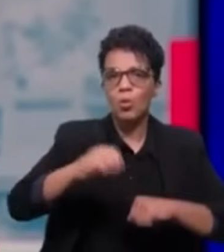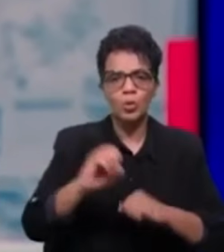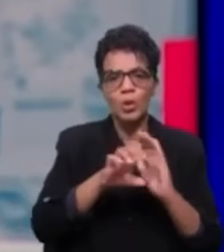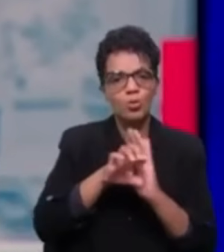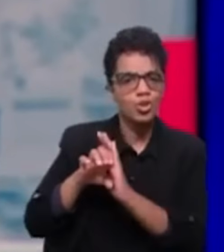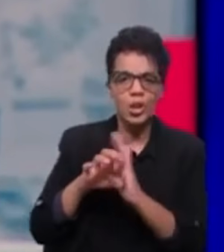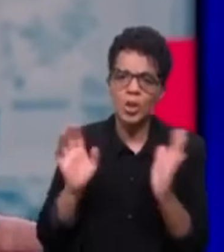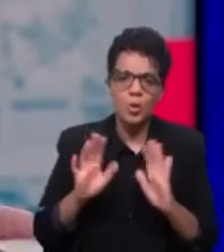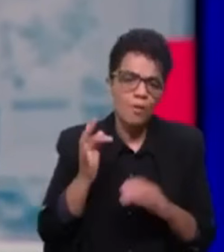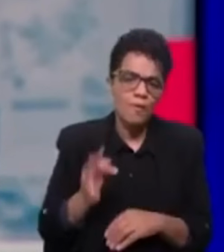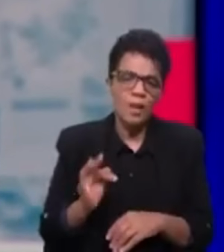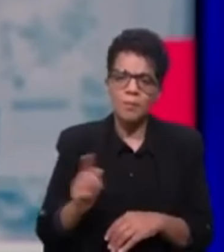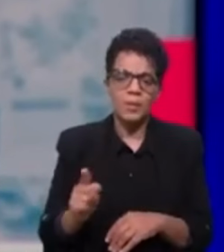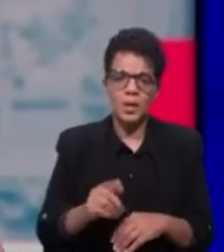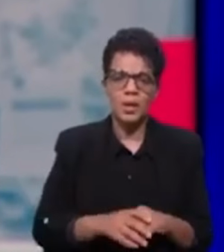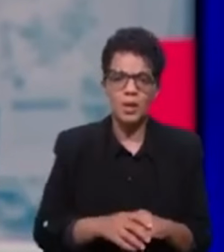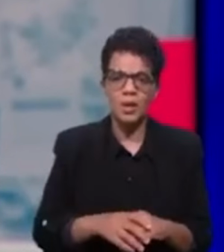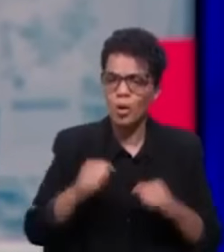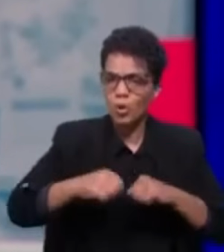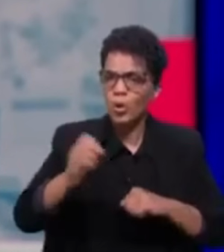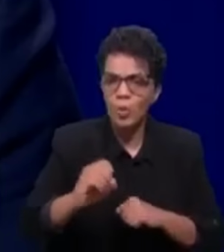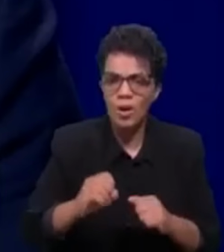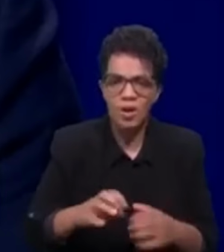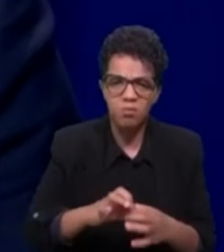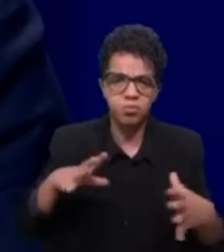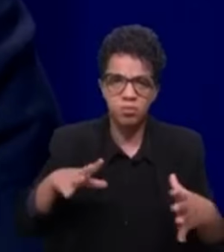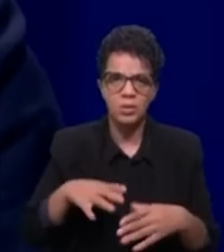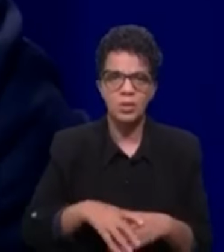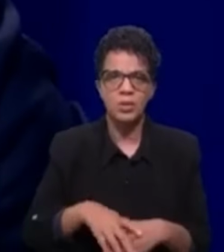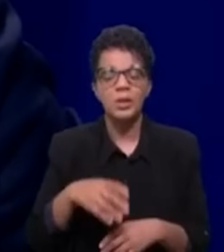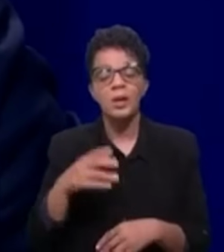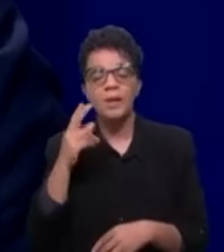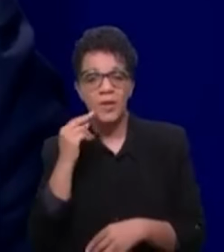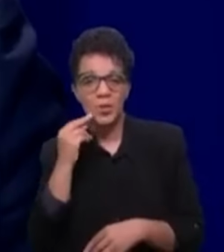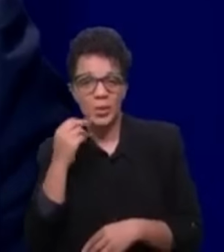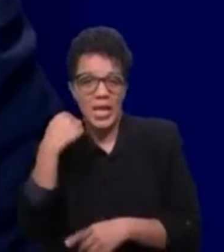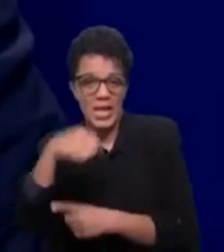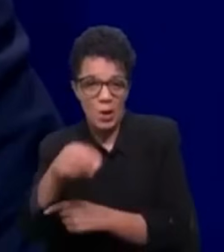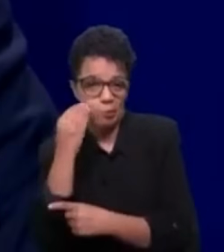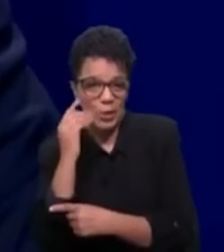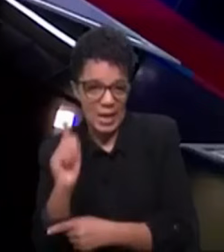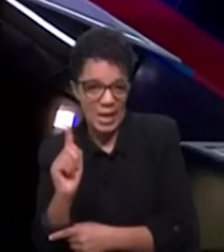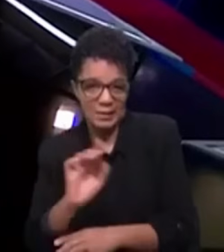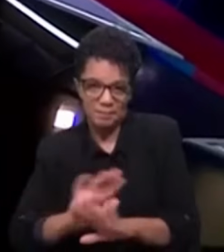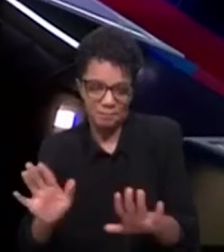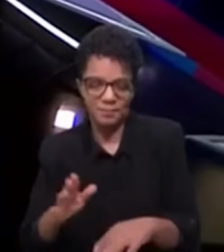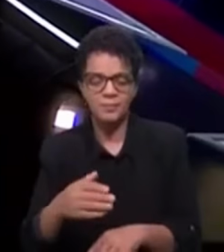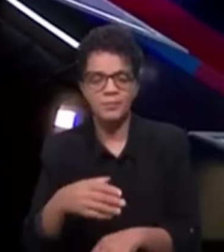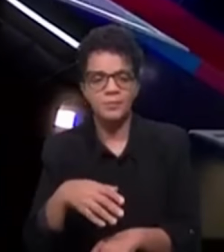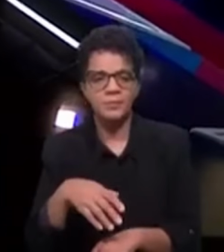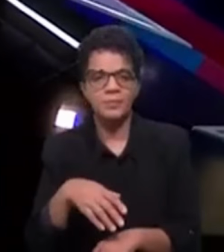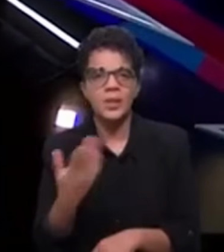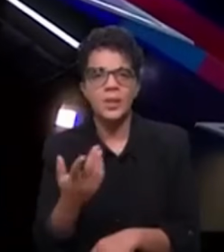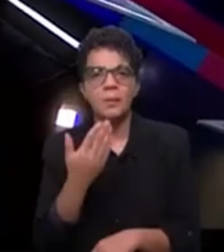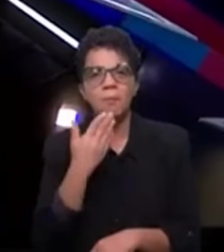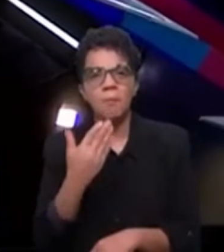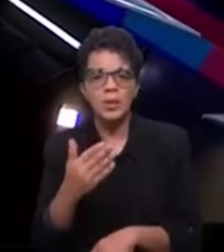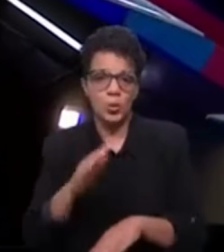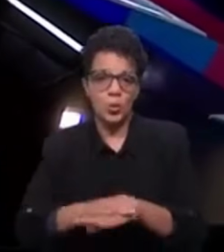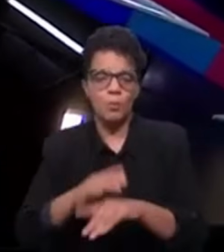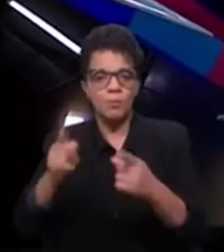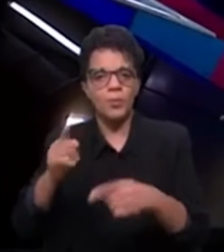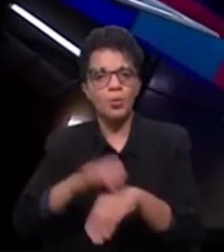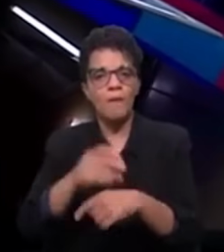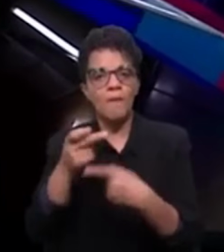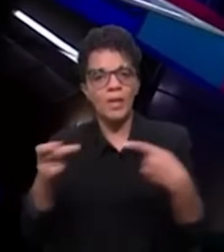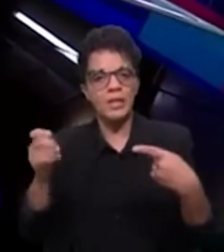vale a pena não há acordo não há entendimento o Não é não o não é Não já vimos porquê eh já agora pedia-lhe que começasse por aqui porque foi uma expressão